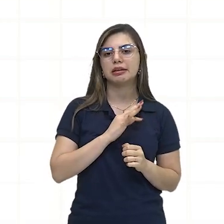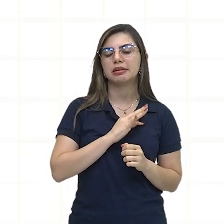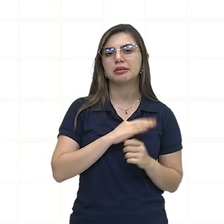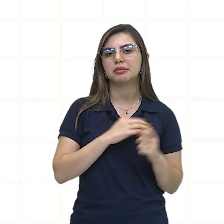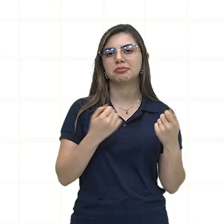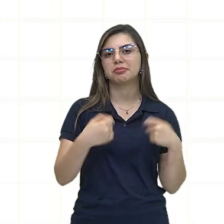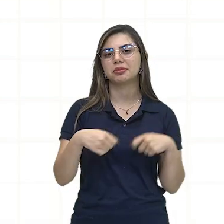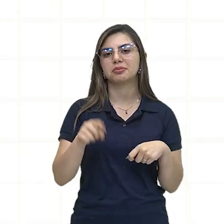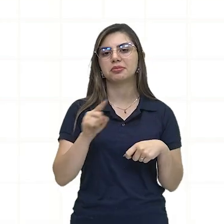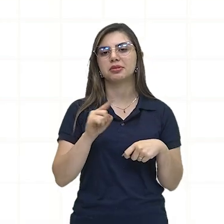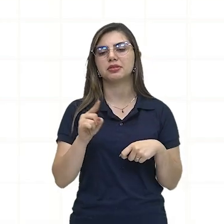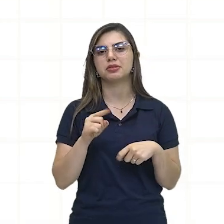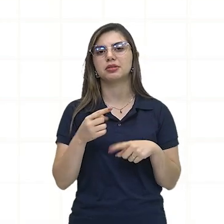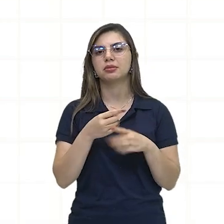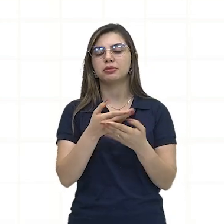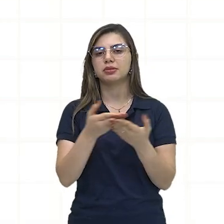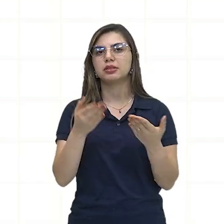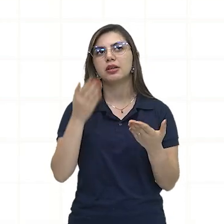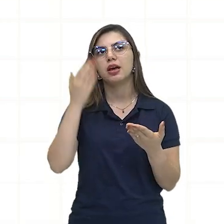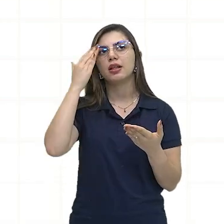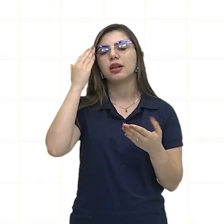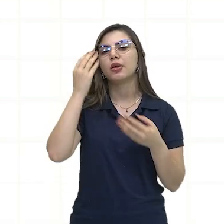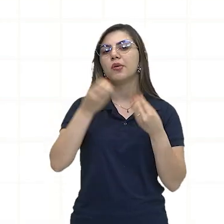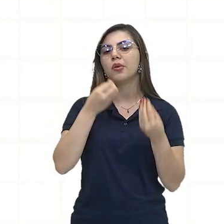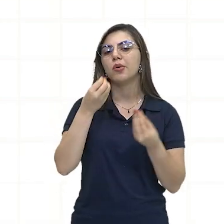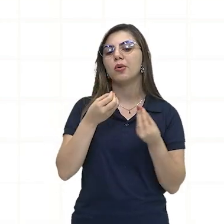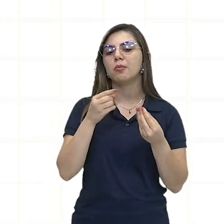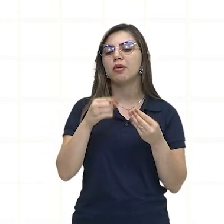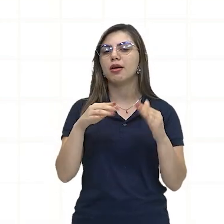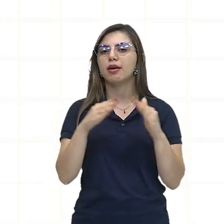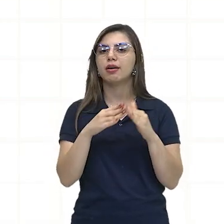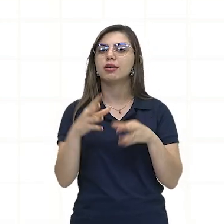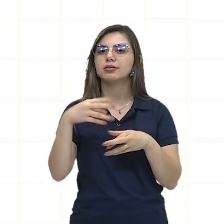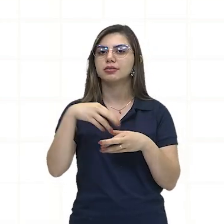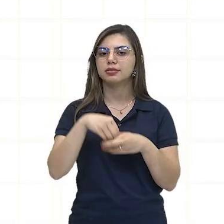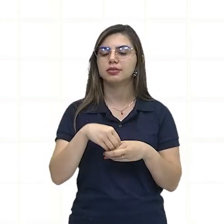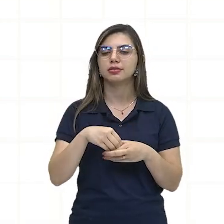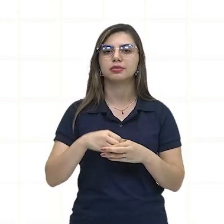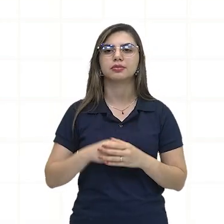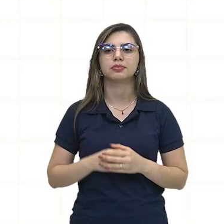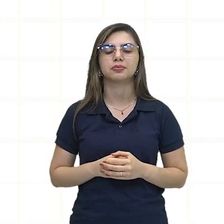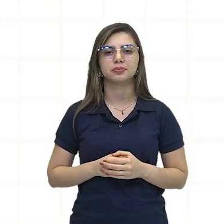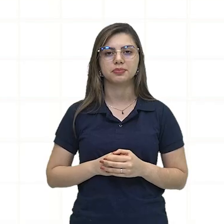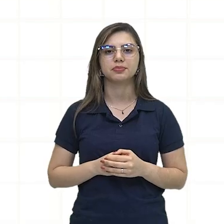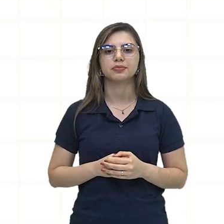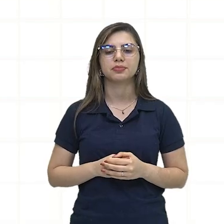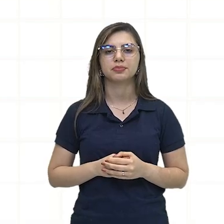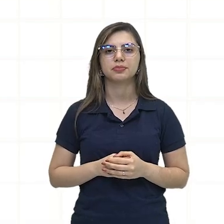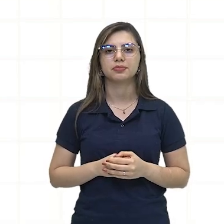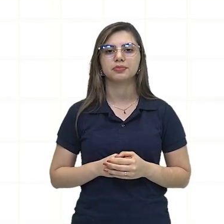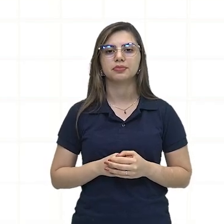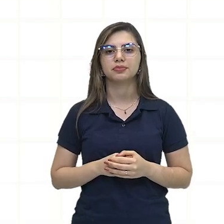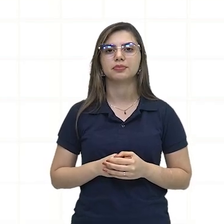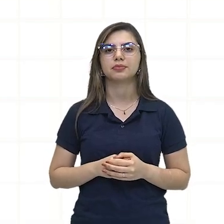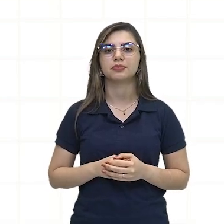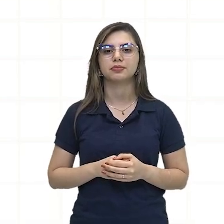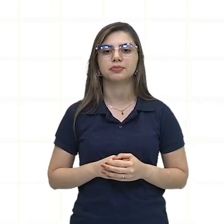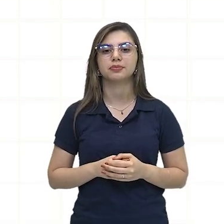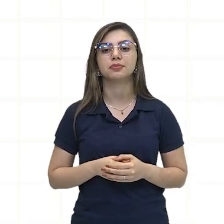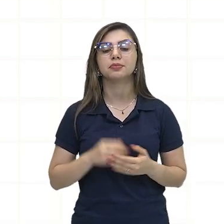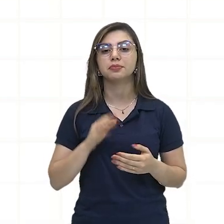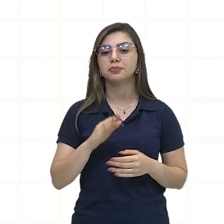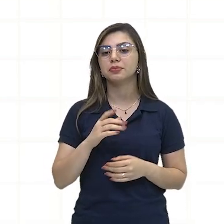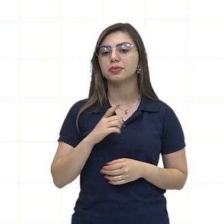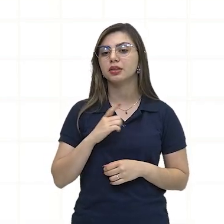que fica a distribuição dos espaços dessa casa aí. E ainda trouxe para vocês o nome